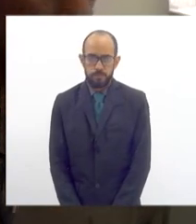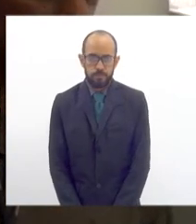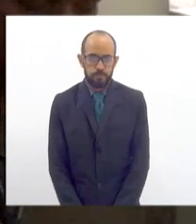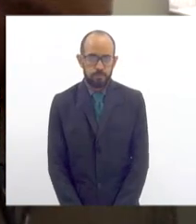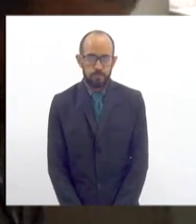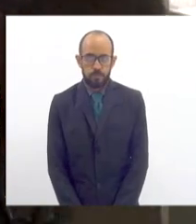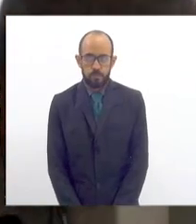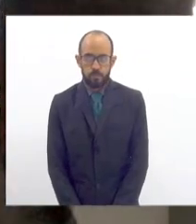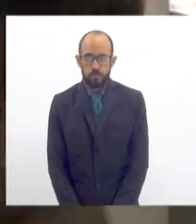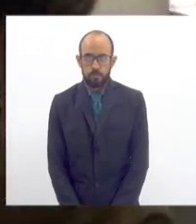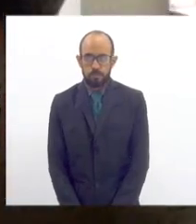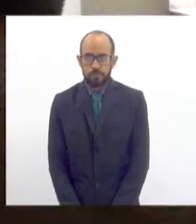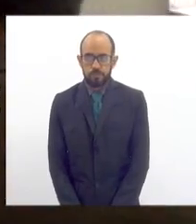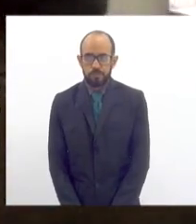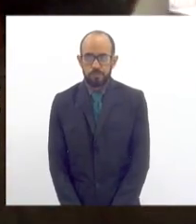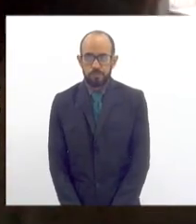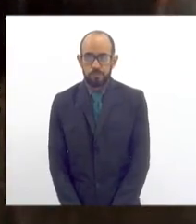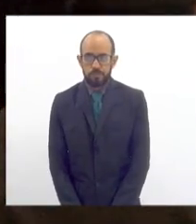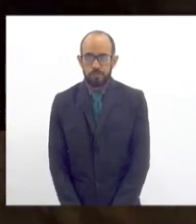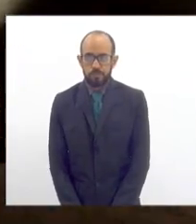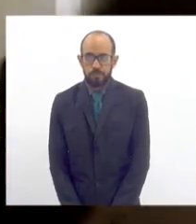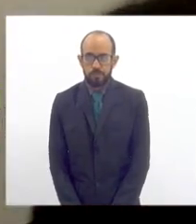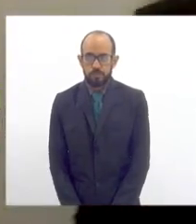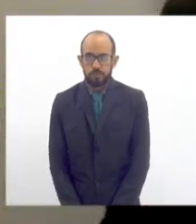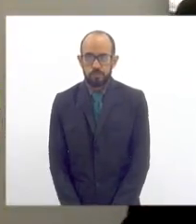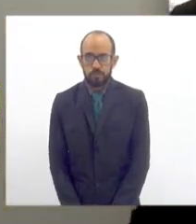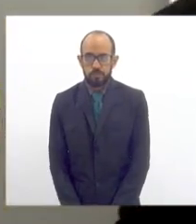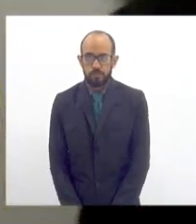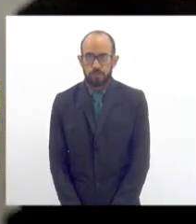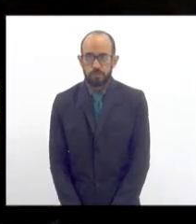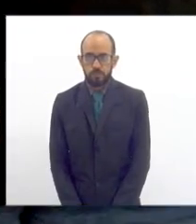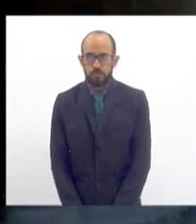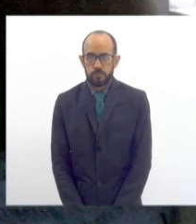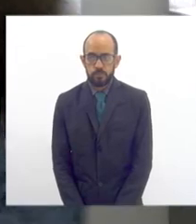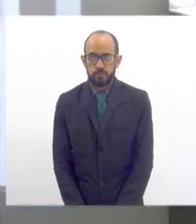Ou tem alguém? Ah, está ótimo. Obrigado.